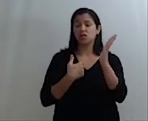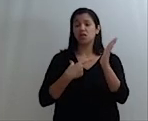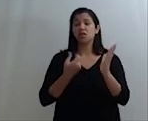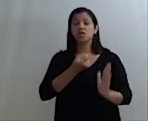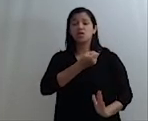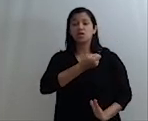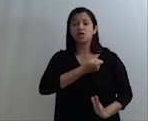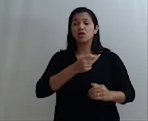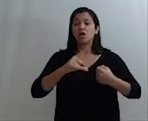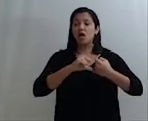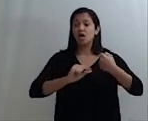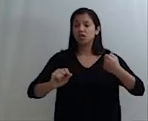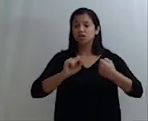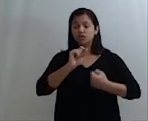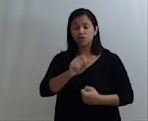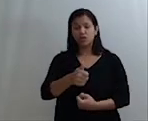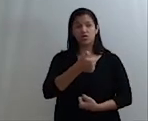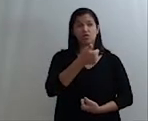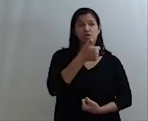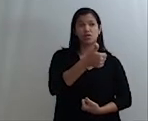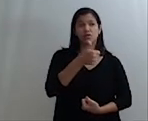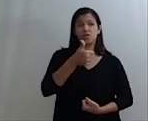parágrafo único do CPP